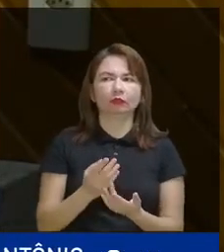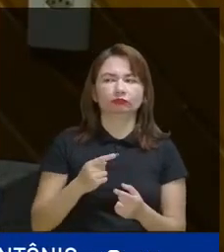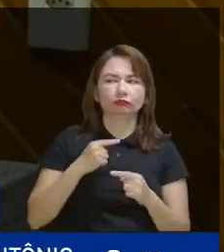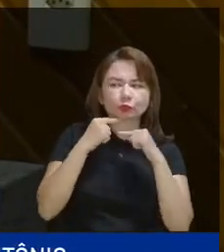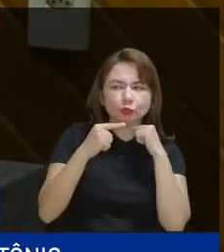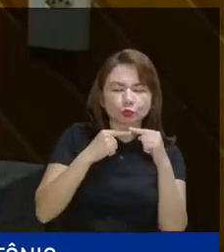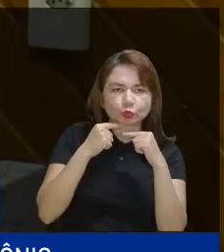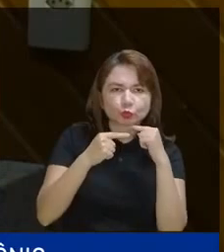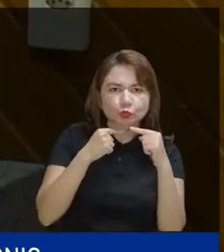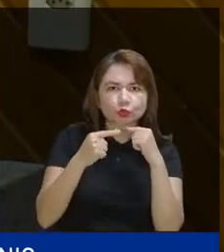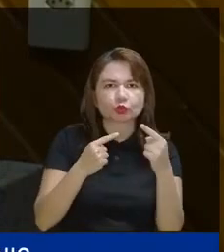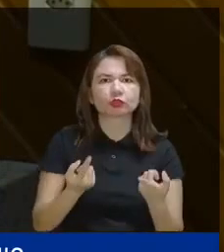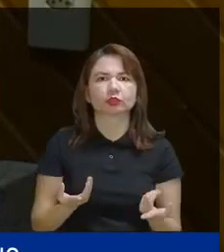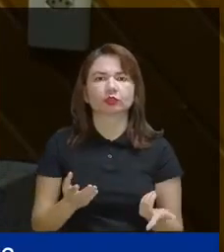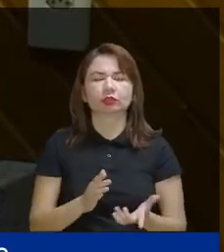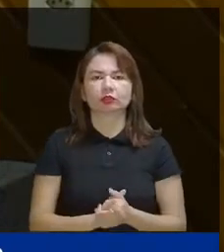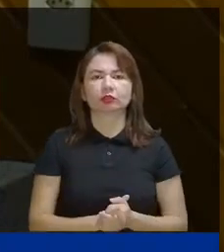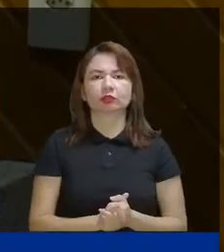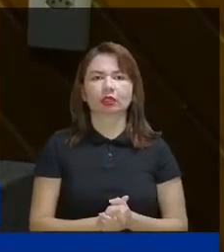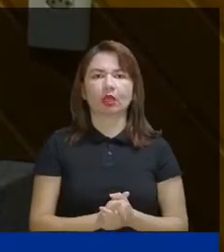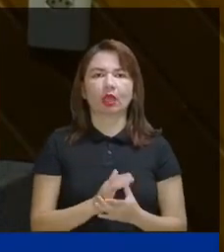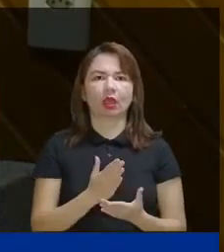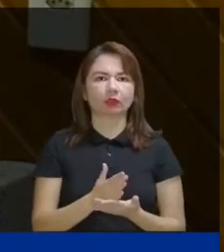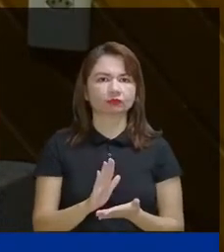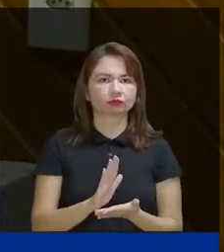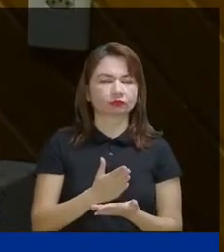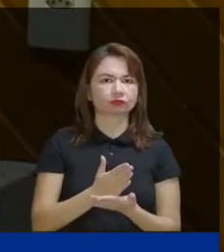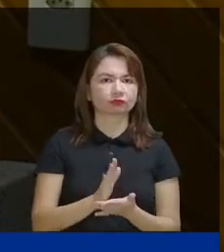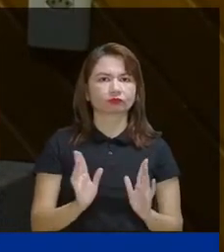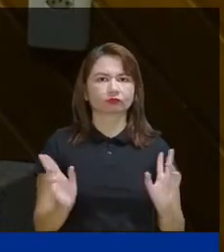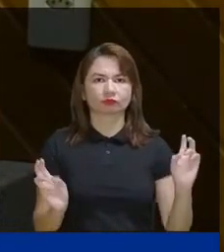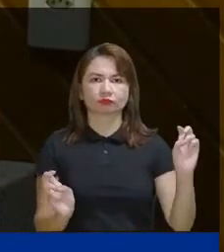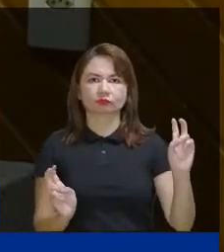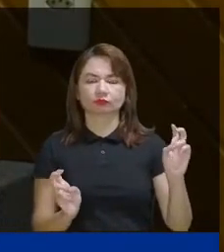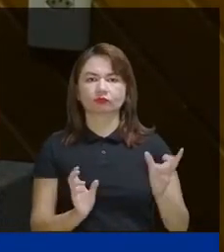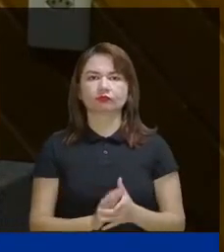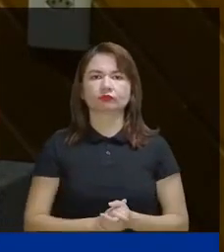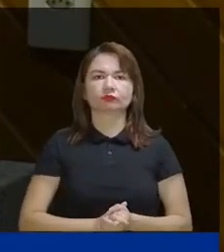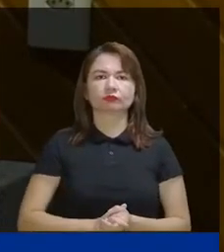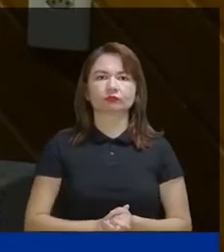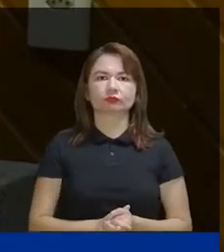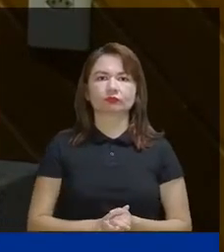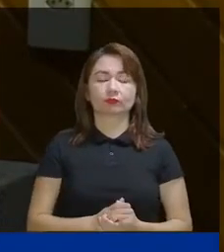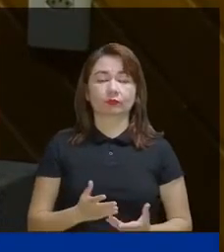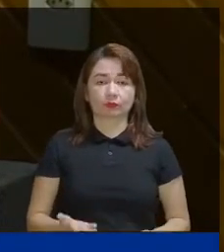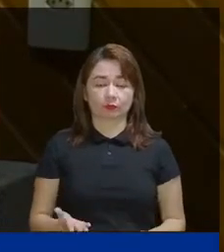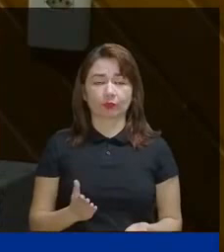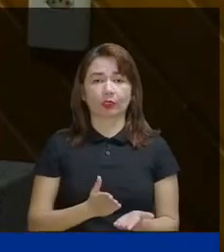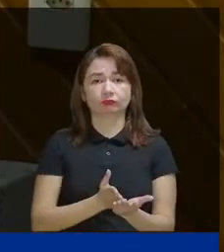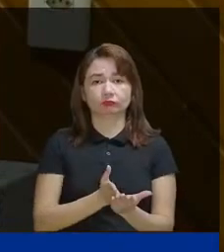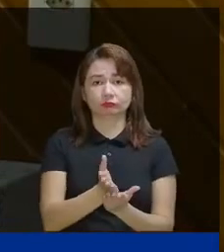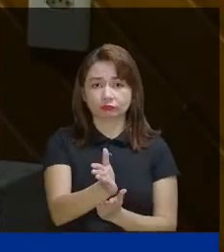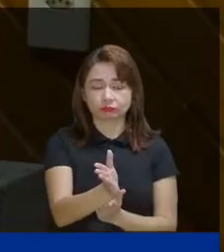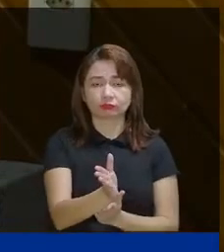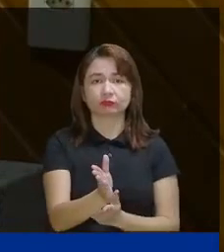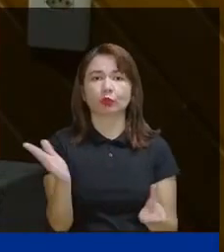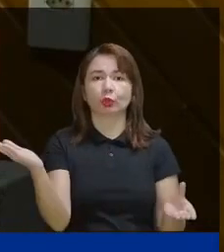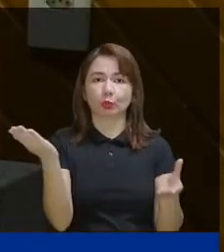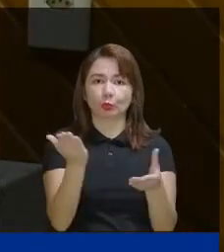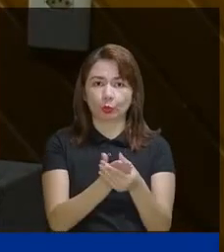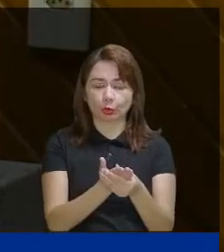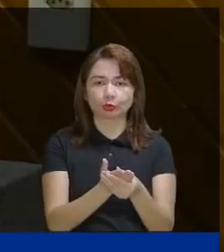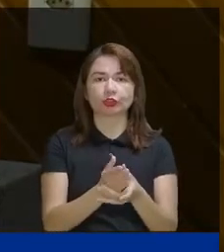têm rito próprio, garantindo, nosso regimento dispõe sobre o rito de processamento